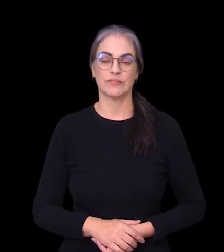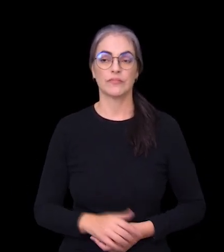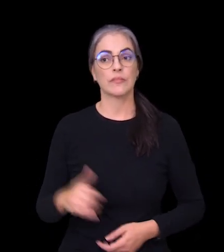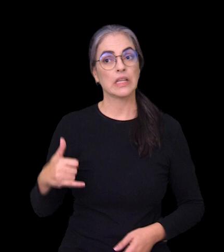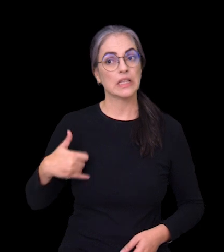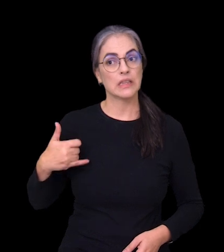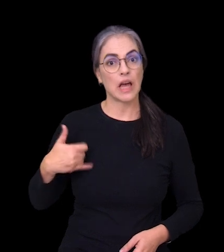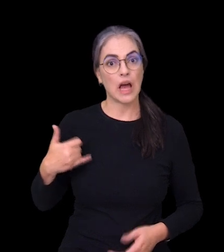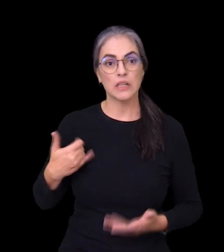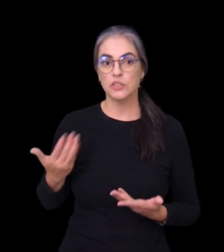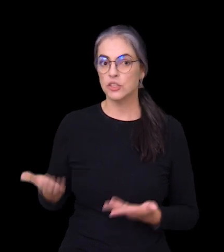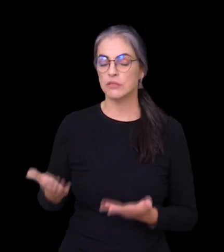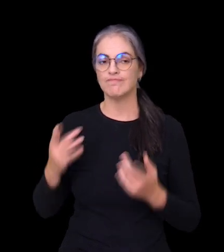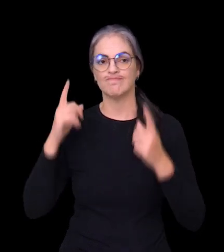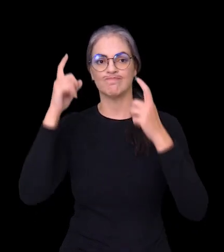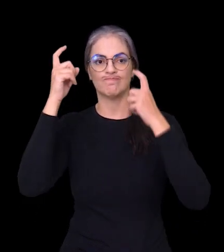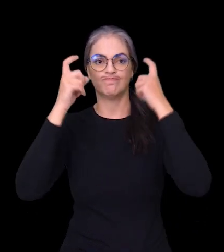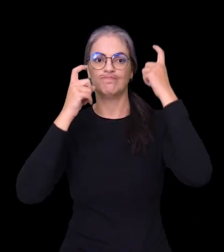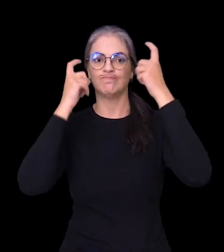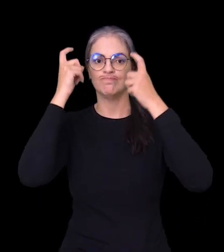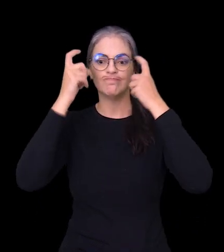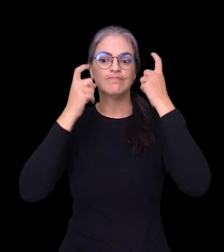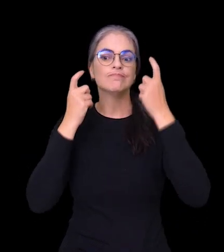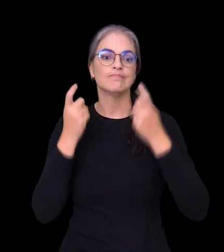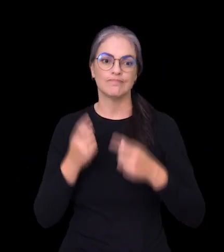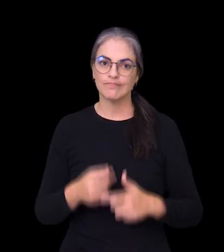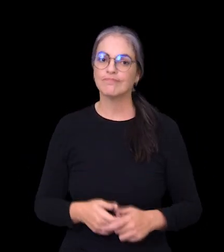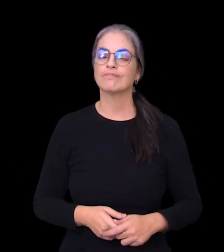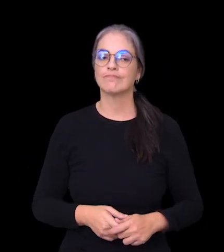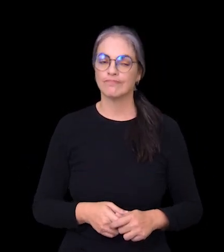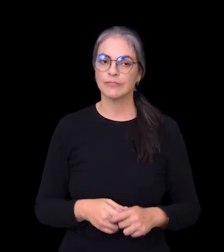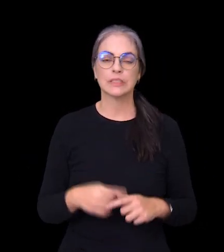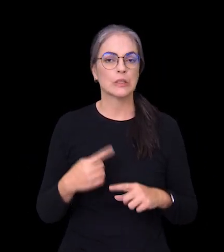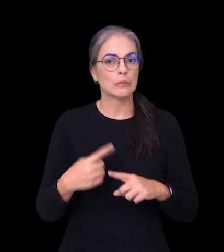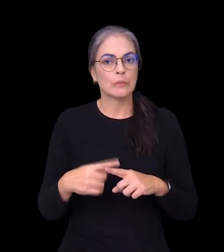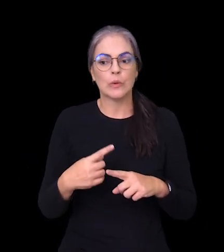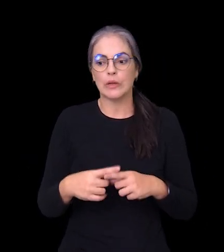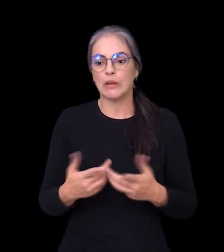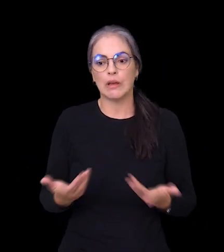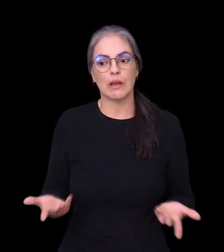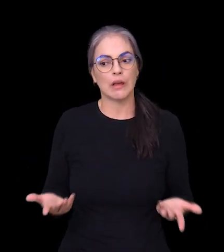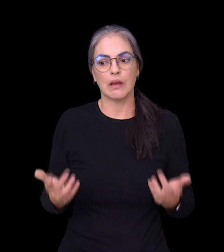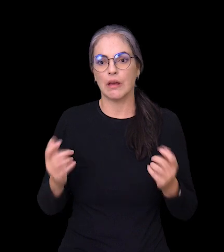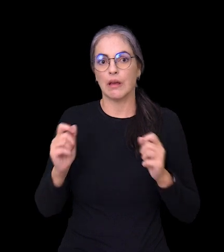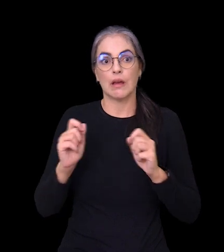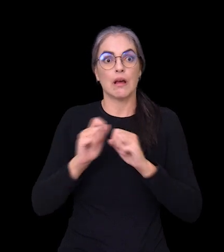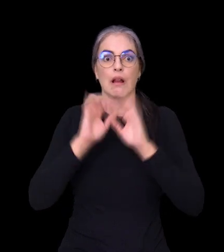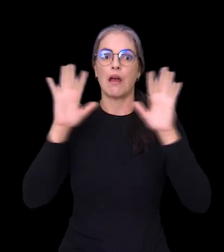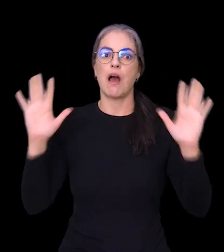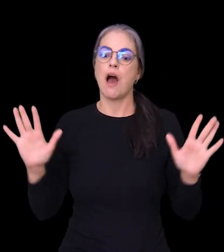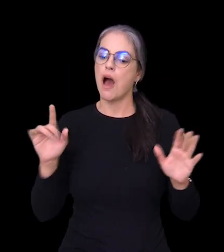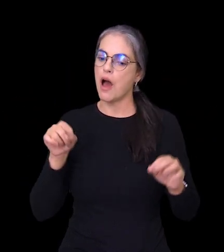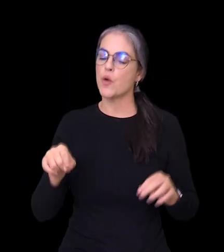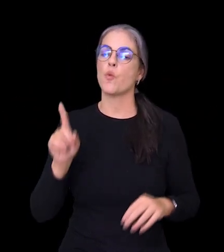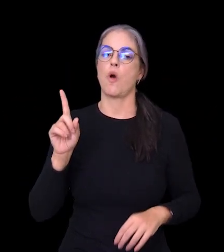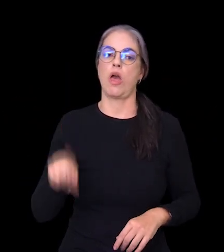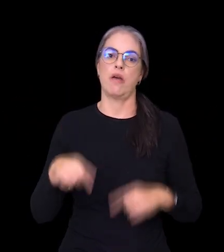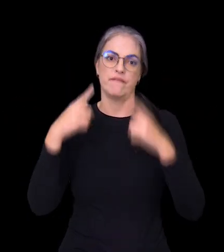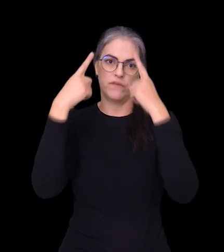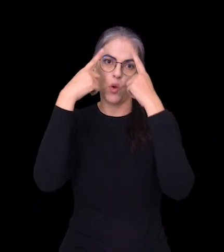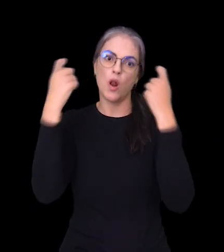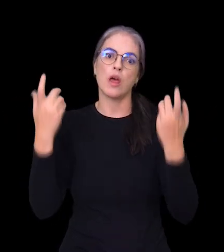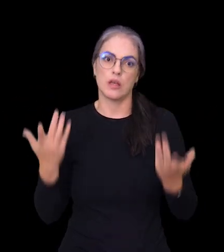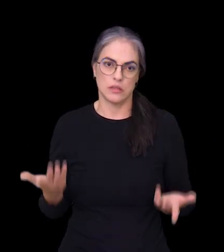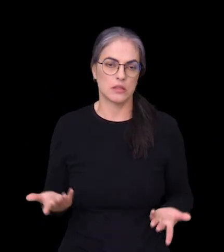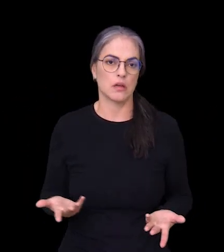etária ainda mais preocupante, porque tem uma relação muito evidente com a questão da violência sexual, né, Regina, que você